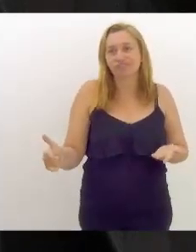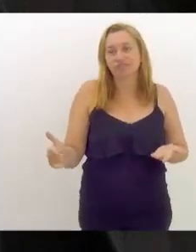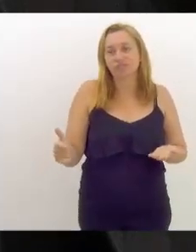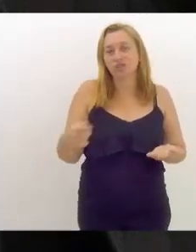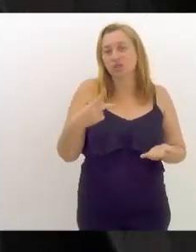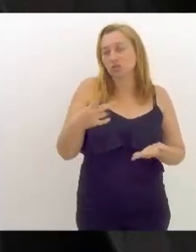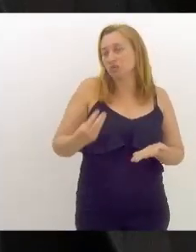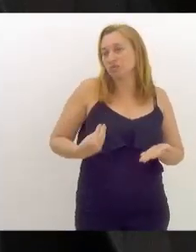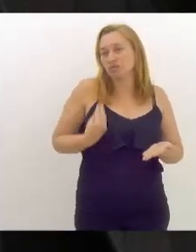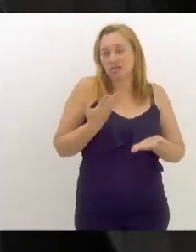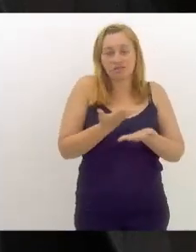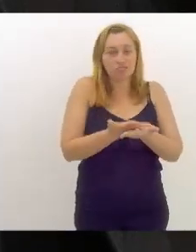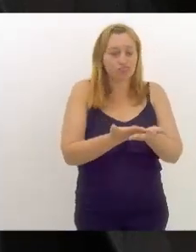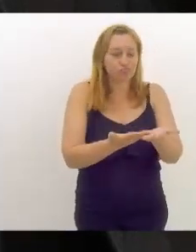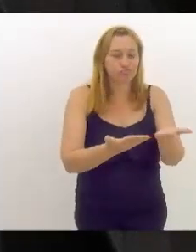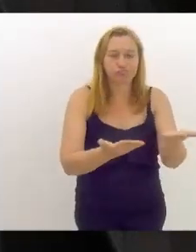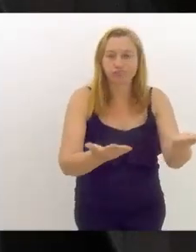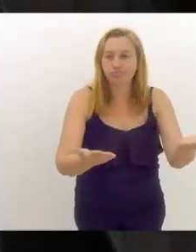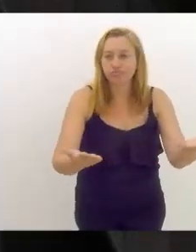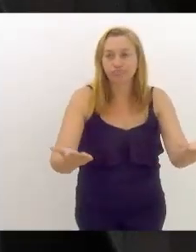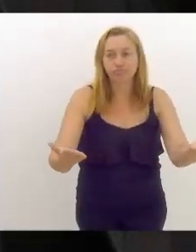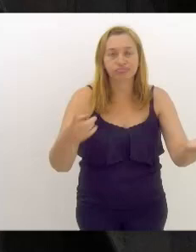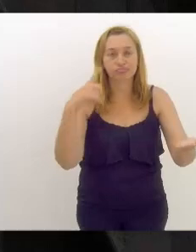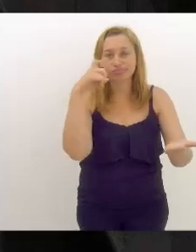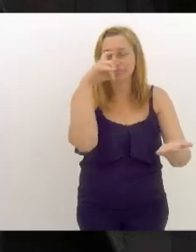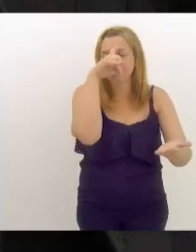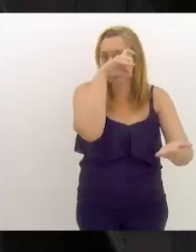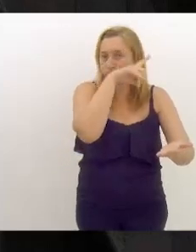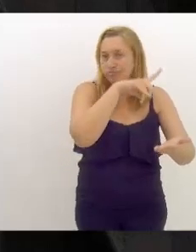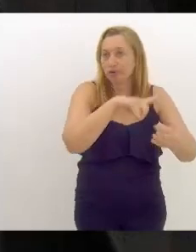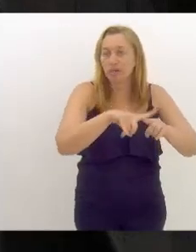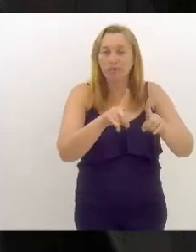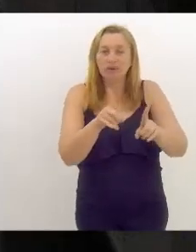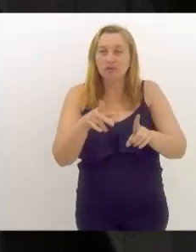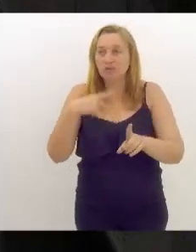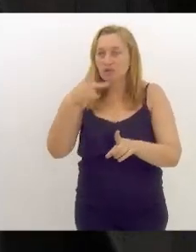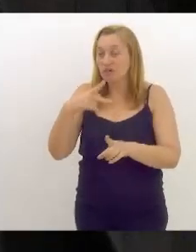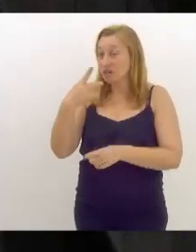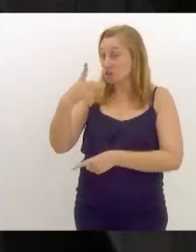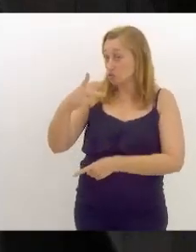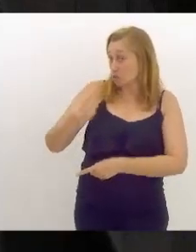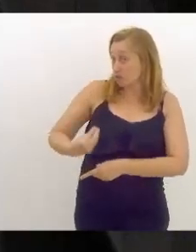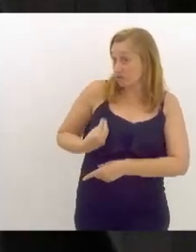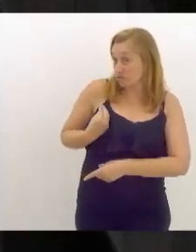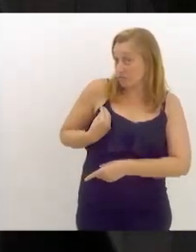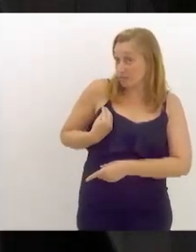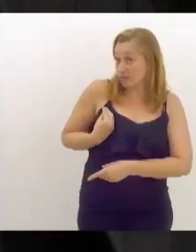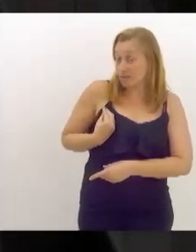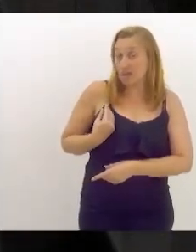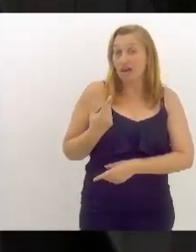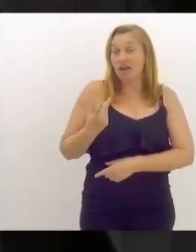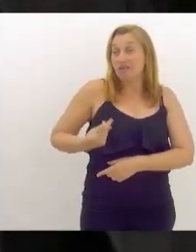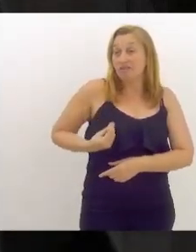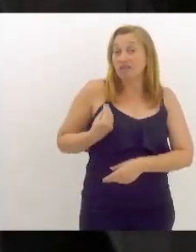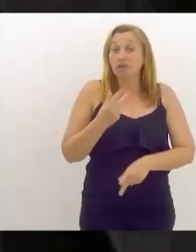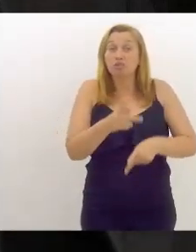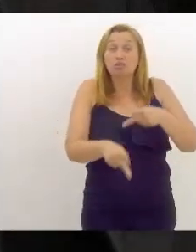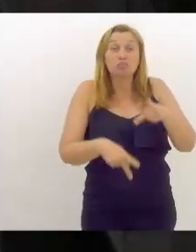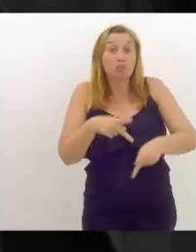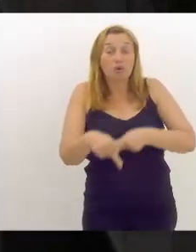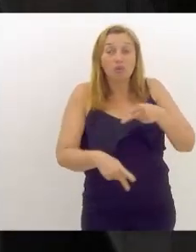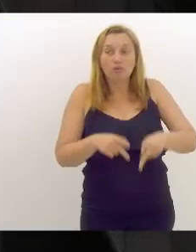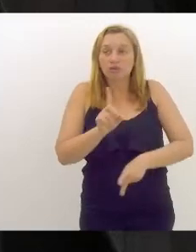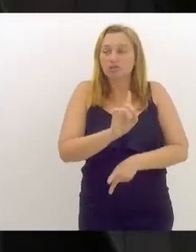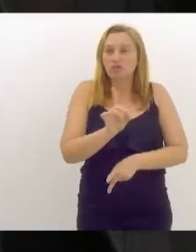vida fica muito dificultada. Mas quando eu falo a tua vida, da população, nem a